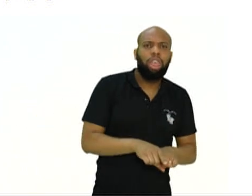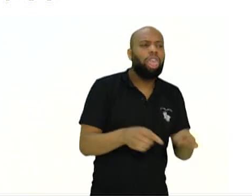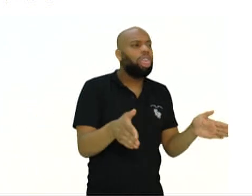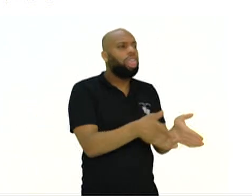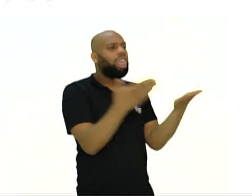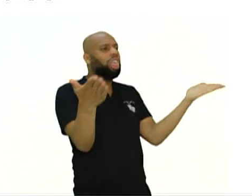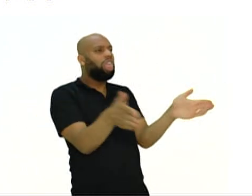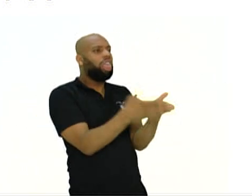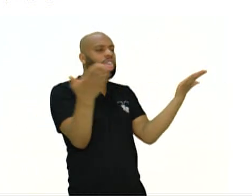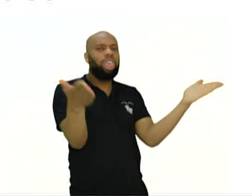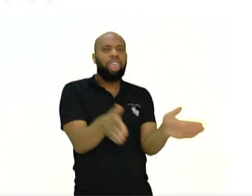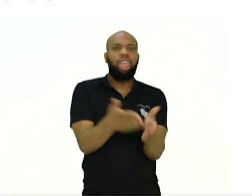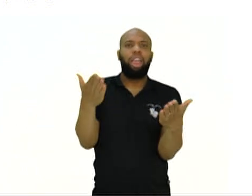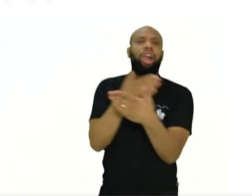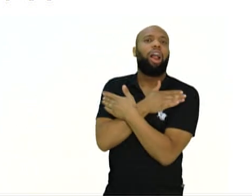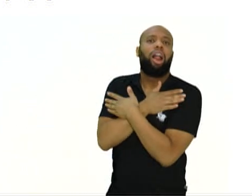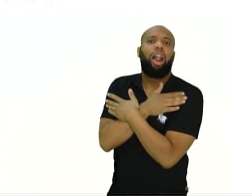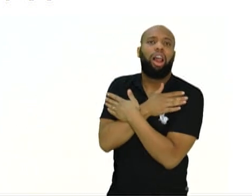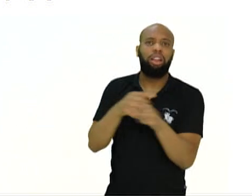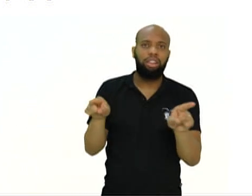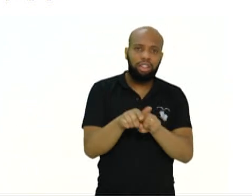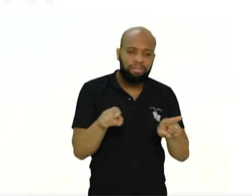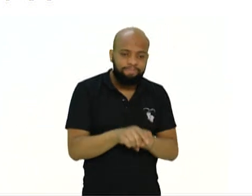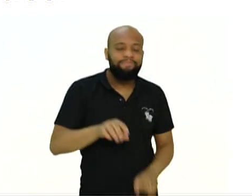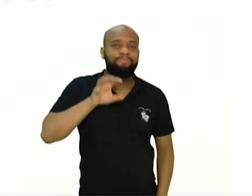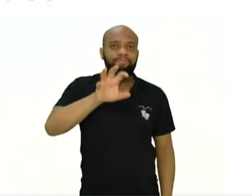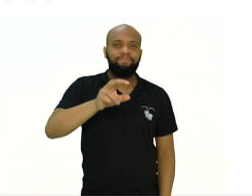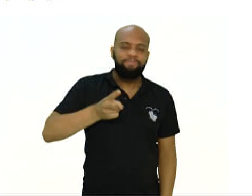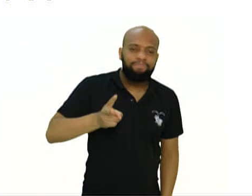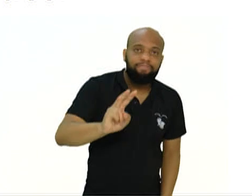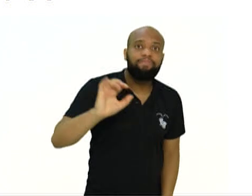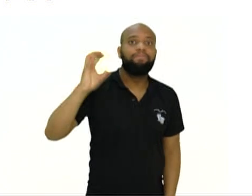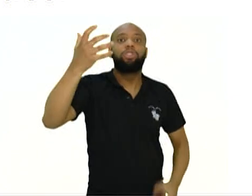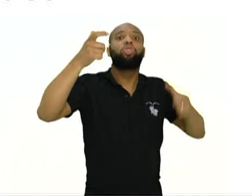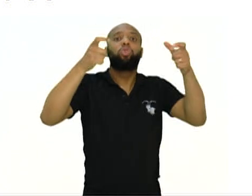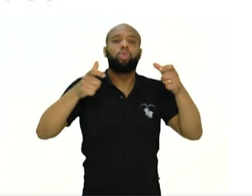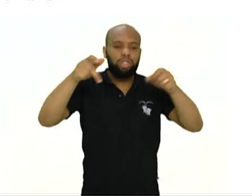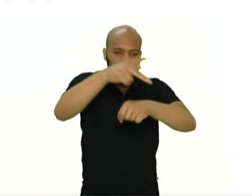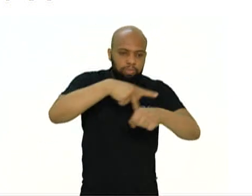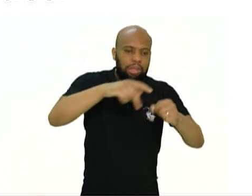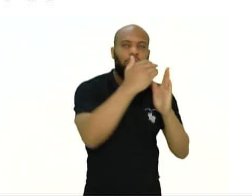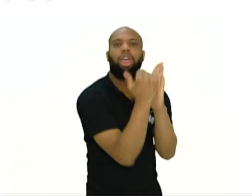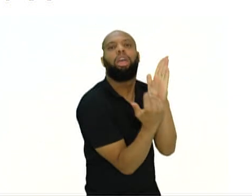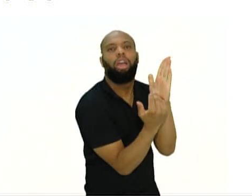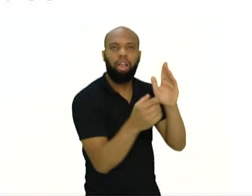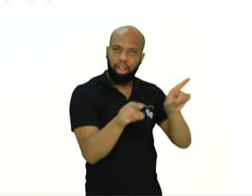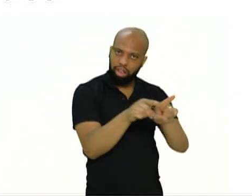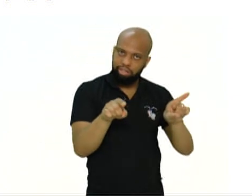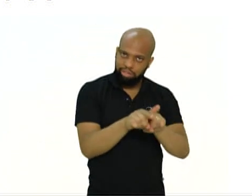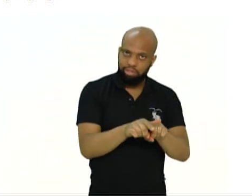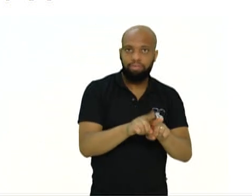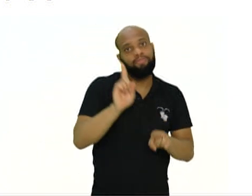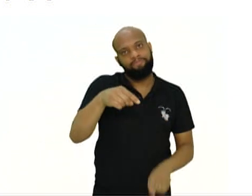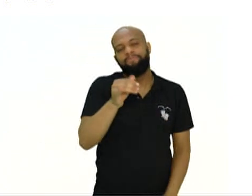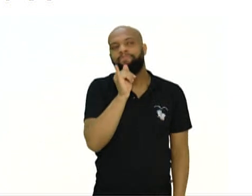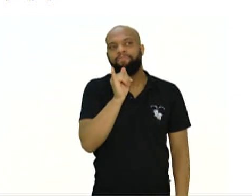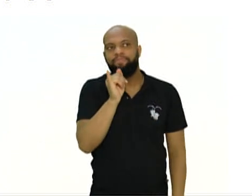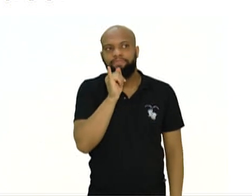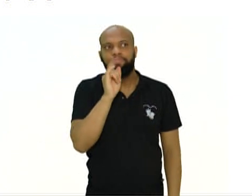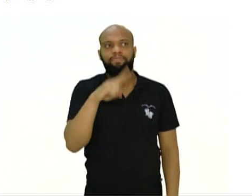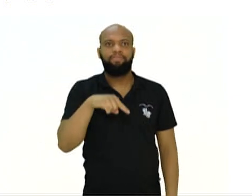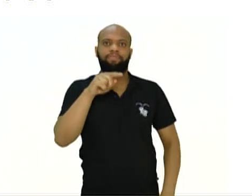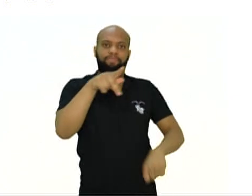miséria, desemprego, e isso é muito comum nos países subdesenvolvidos, que é o caso, né,